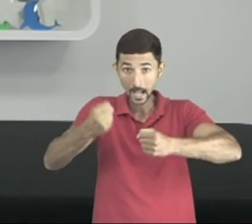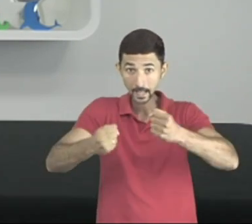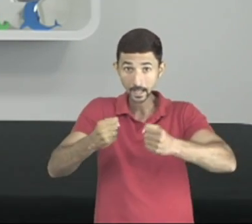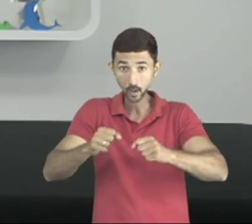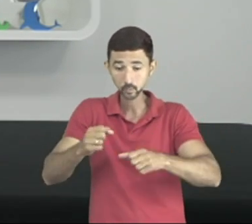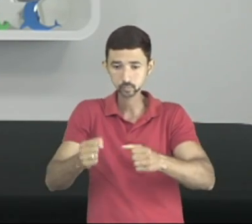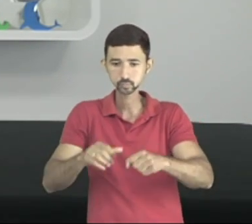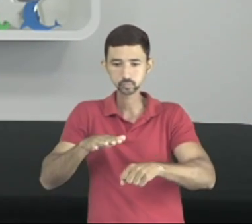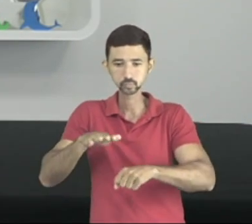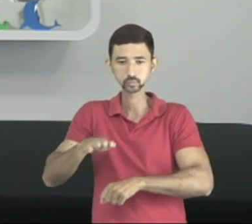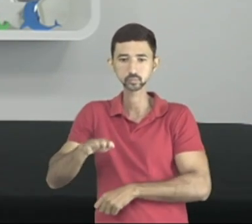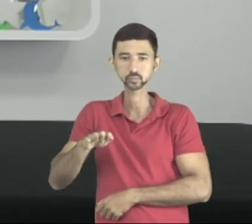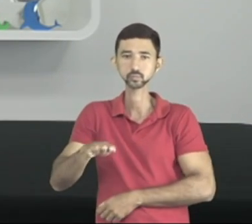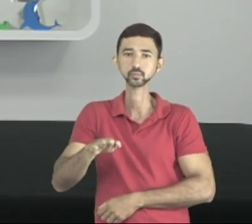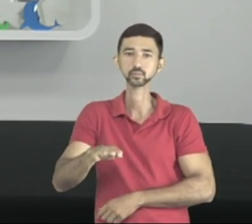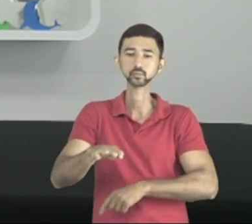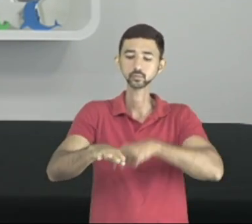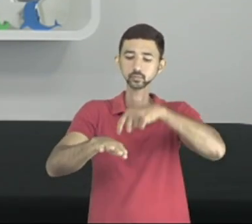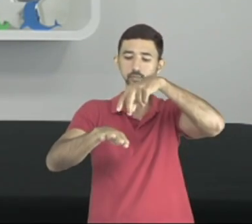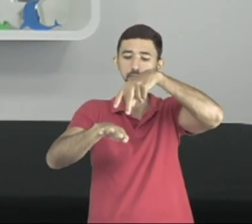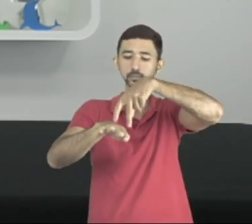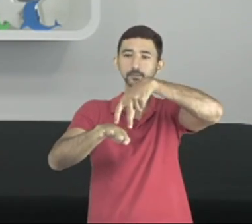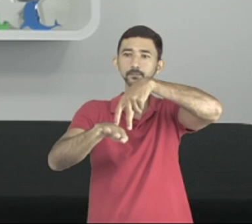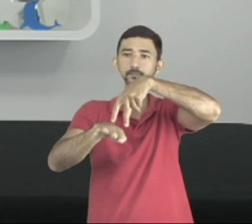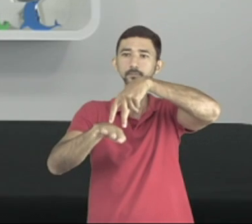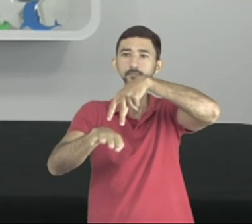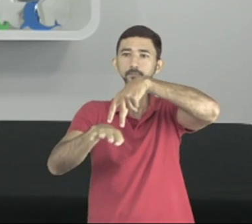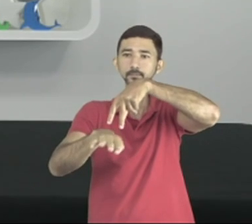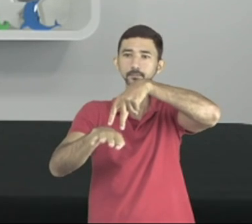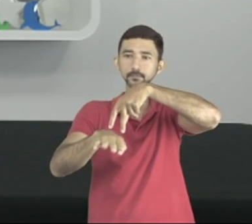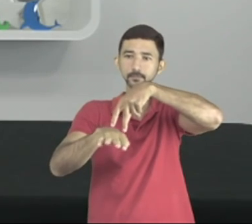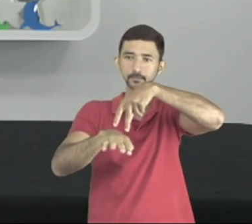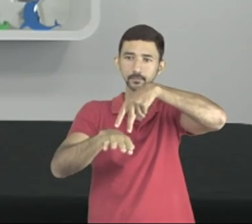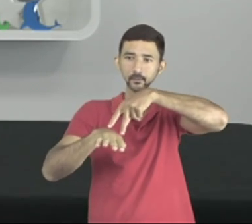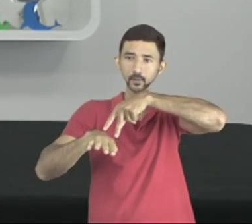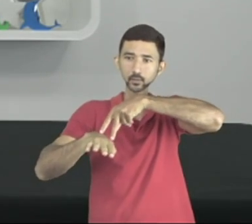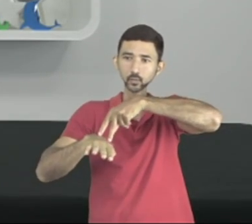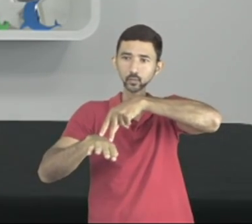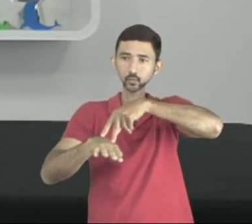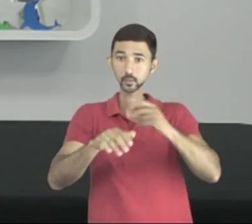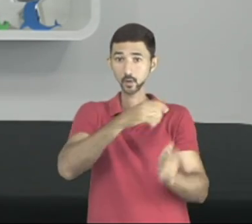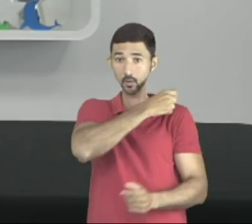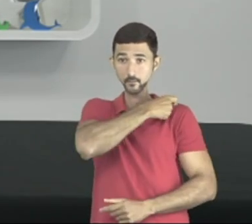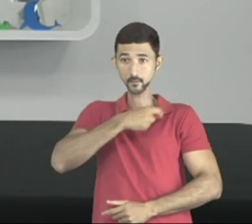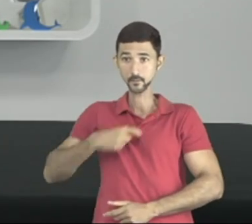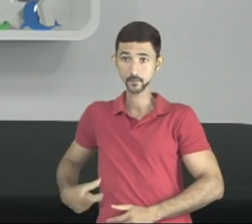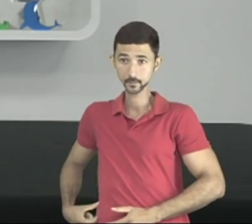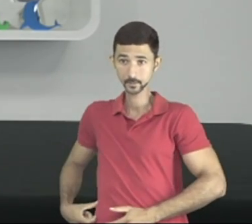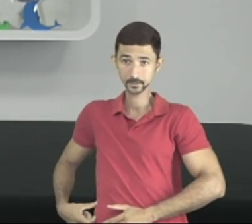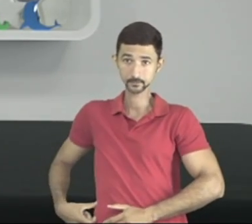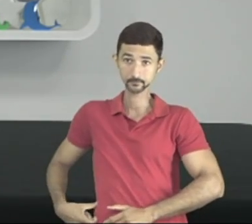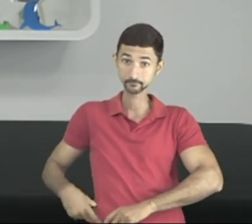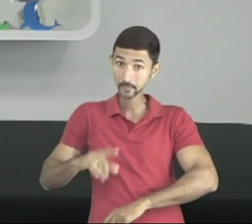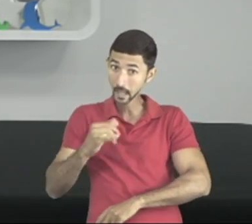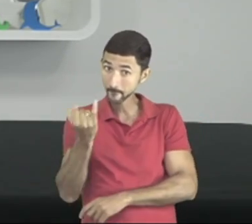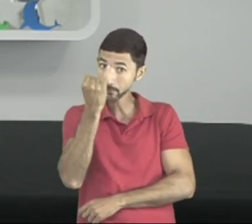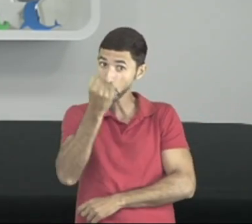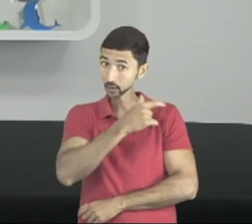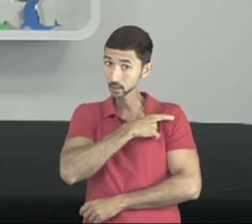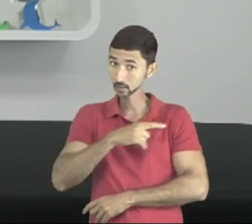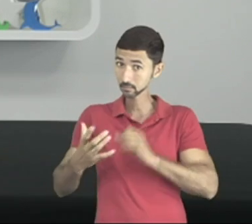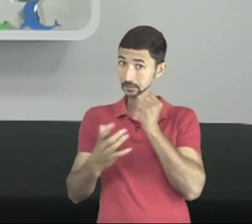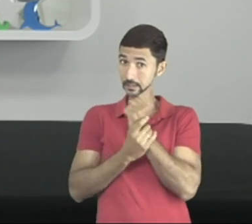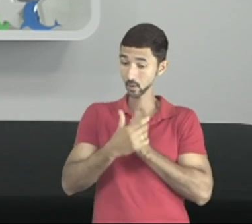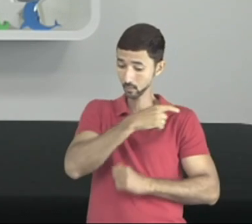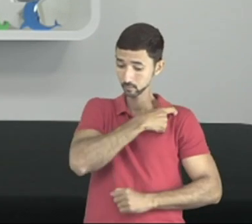dentro do carro, você é o carona, você não é o motorista. Se você não tiver com cinto de segurança, olha a importância do cinto